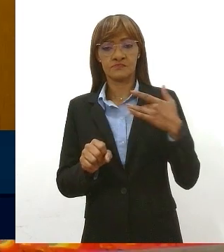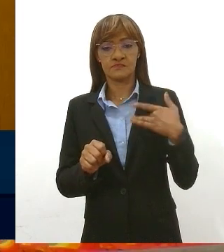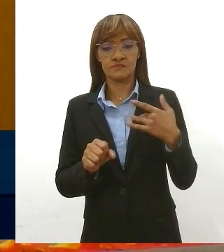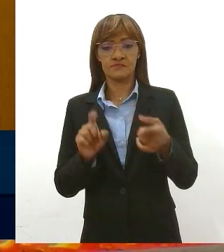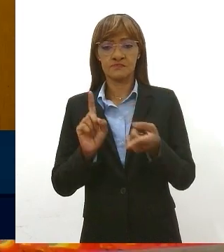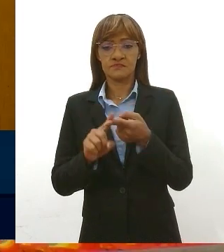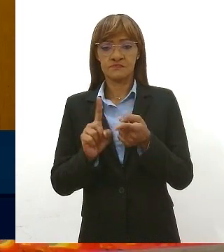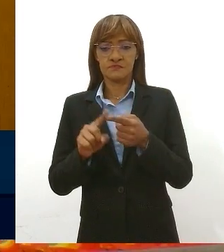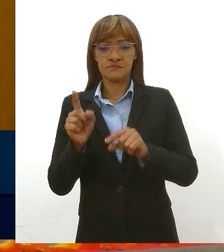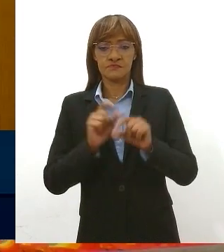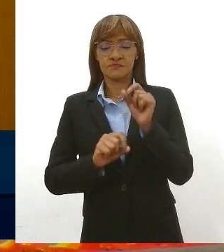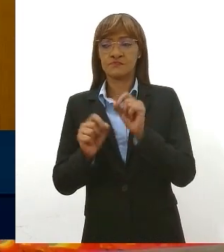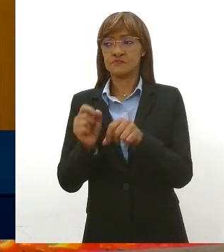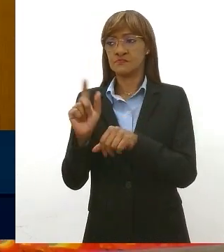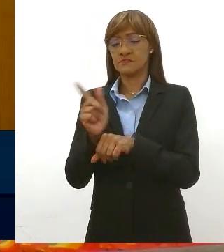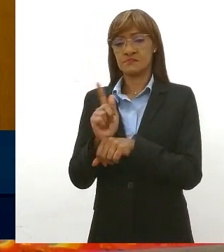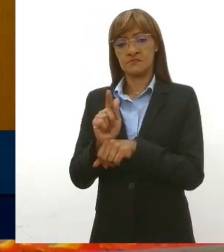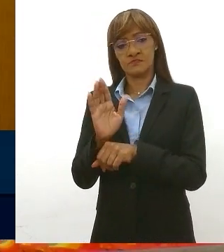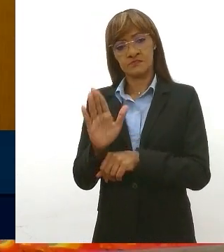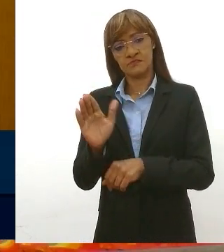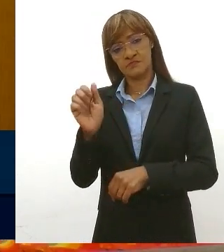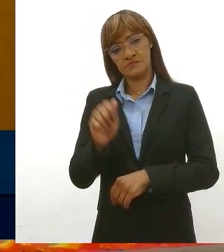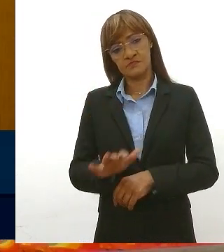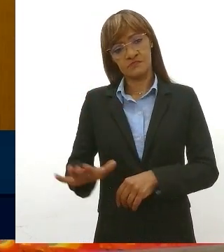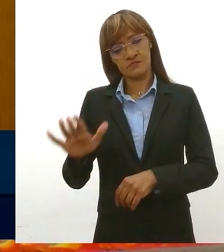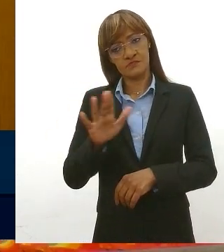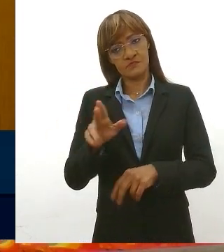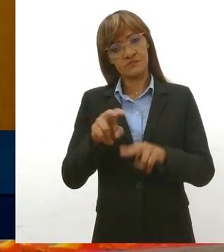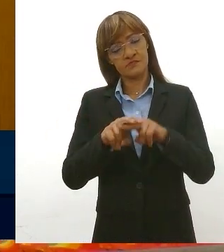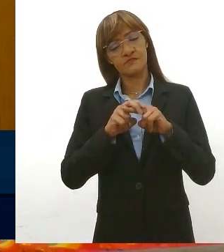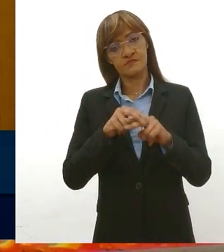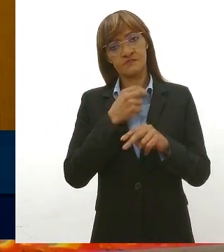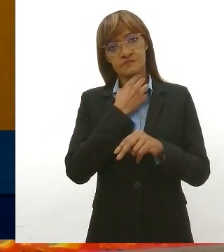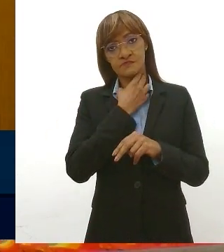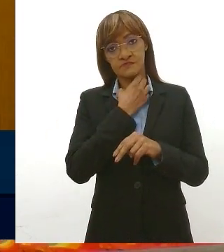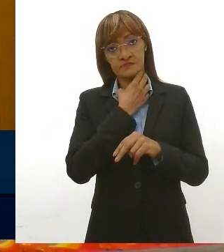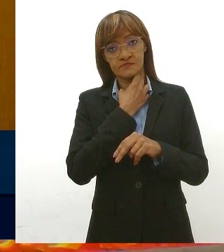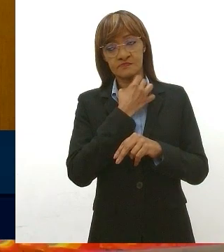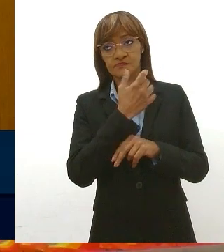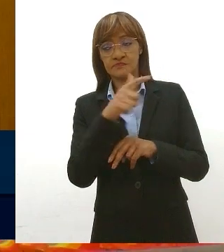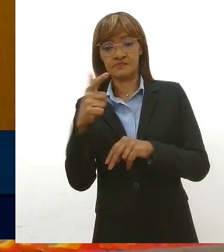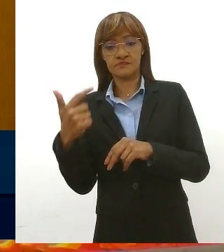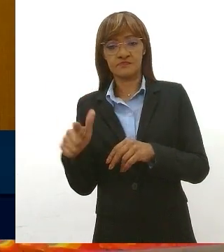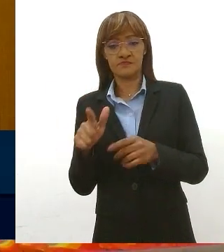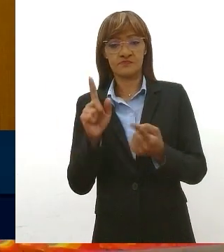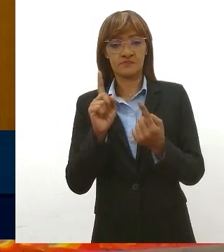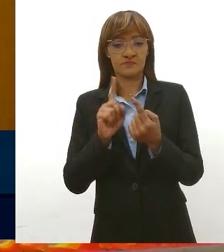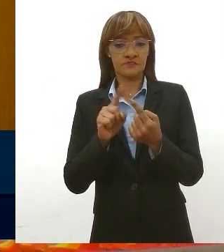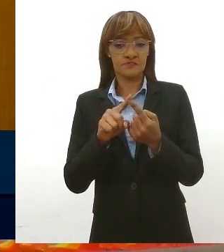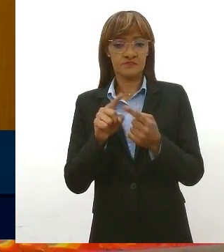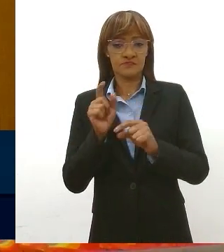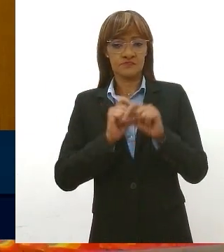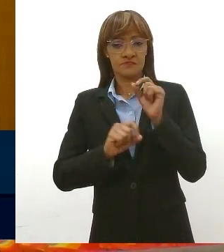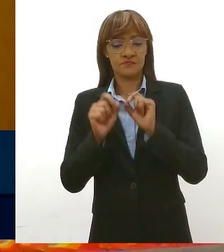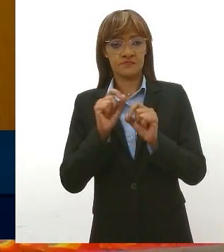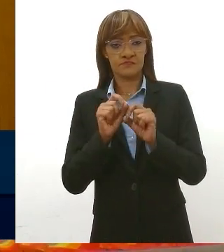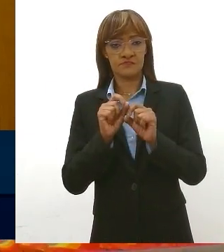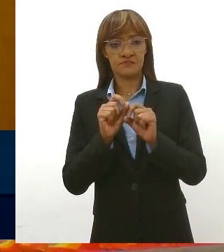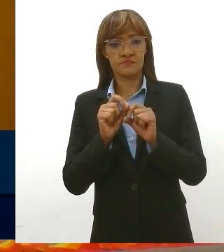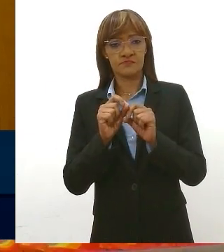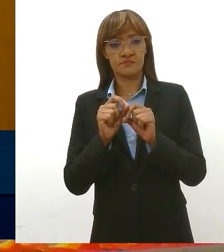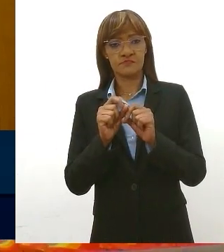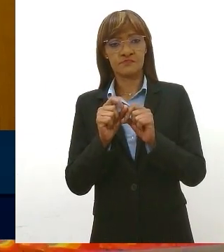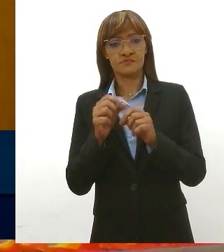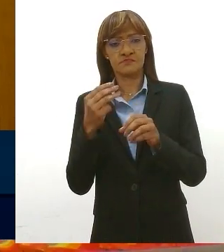área, assim, né, como em outras áreas, né, aqui do meu município, né, como a questão da